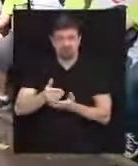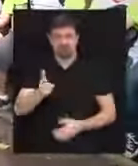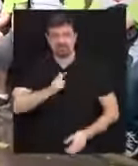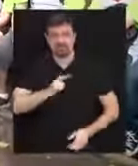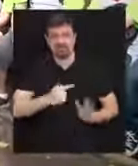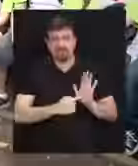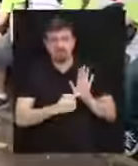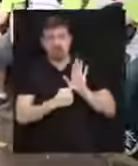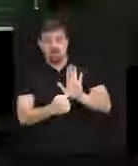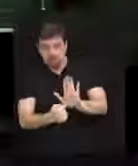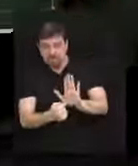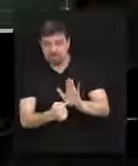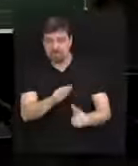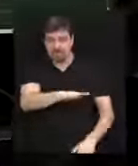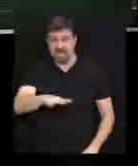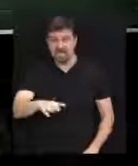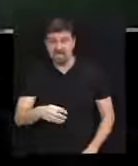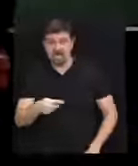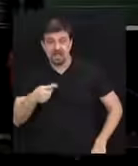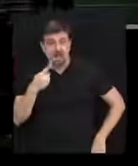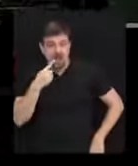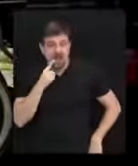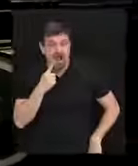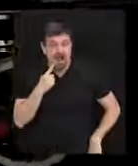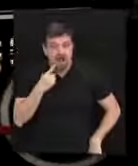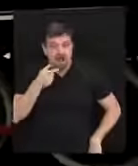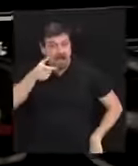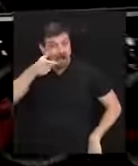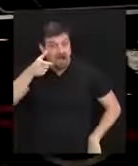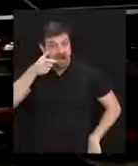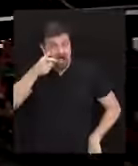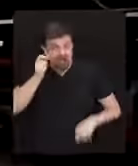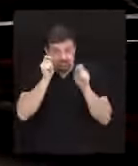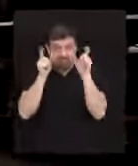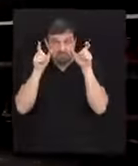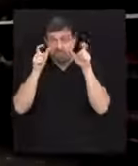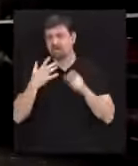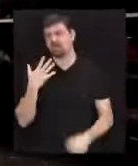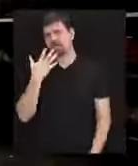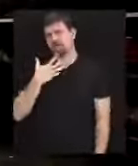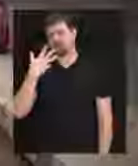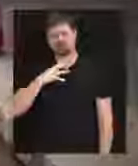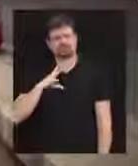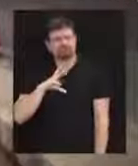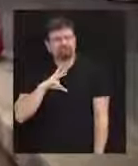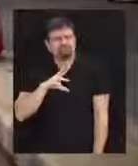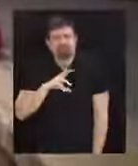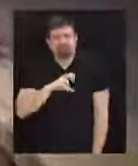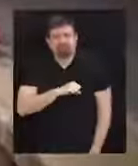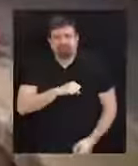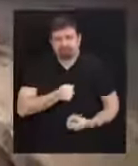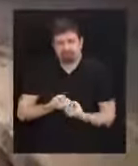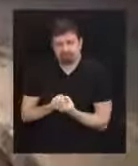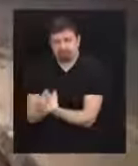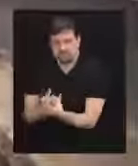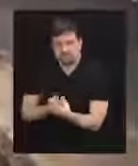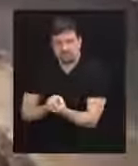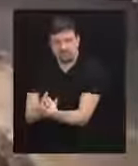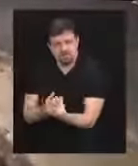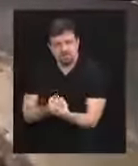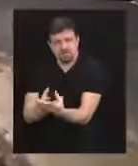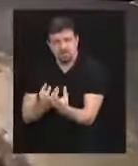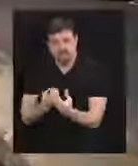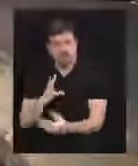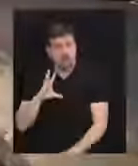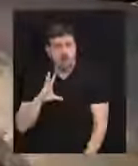gente tem isso daqui para a gente mostrar um pouquinho para eles. É uma parte, mas é muito bom, é lindo. Eu gosto muito de fazer isso, quer